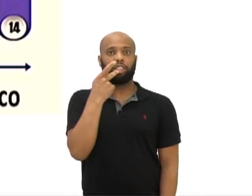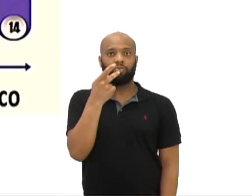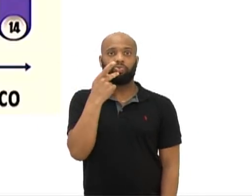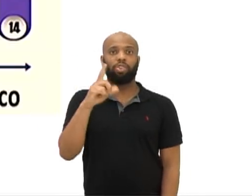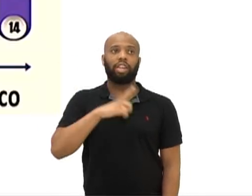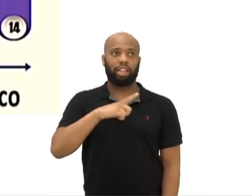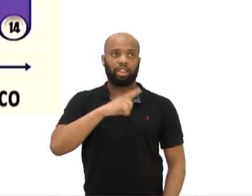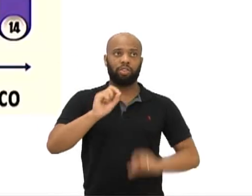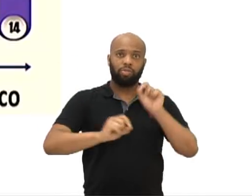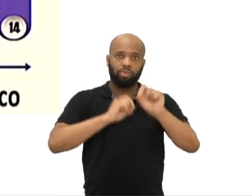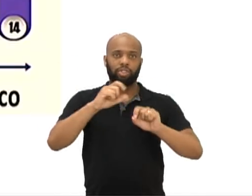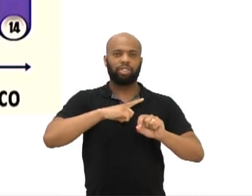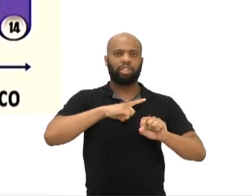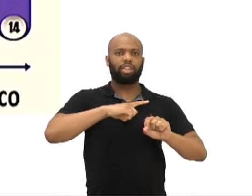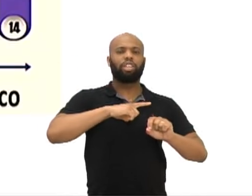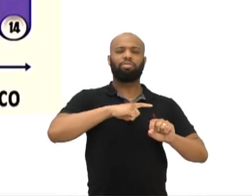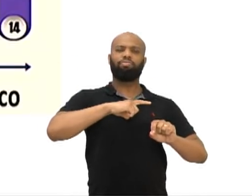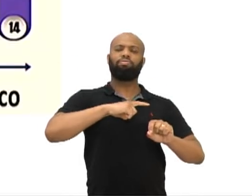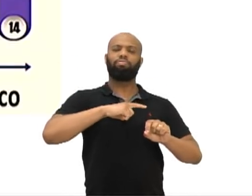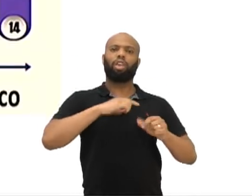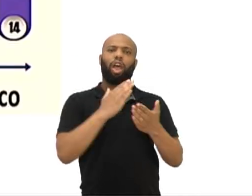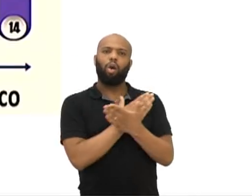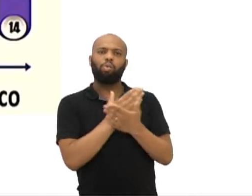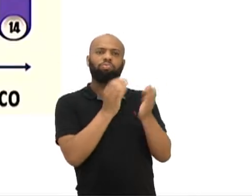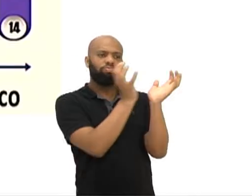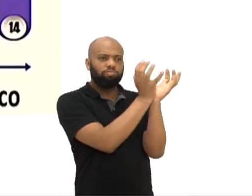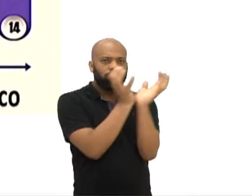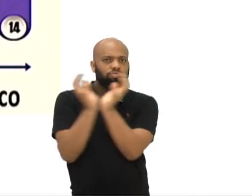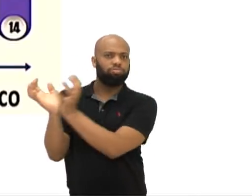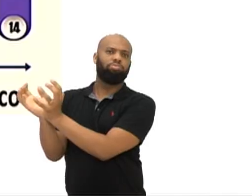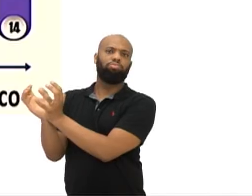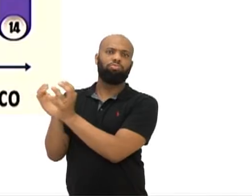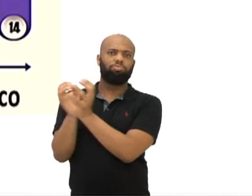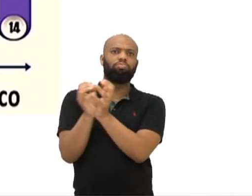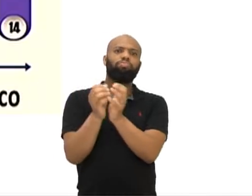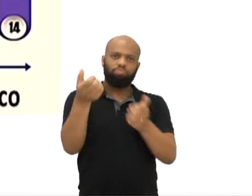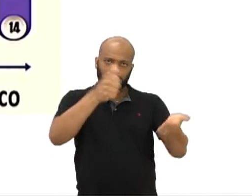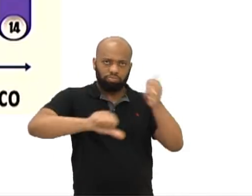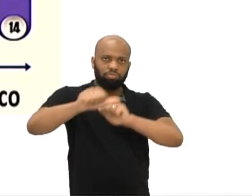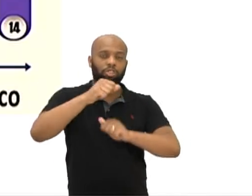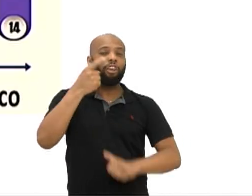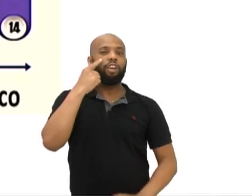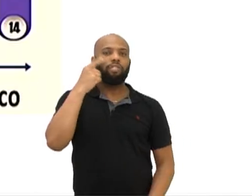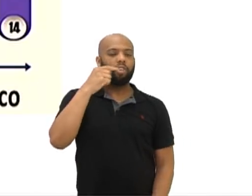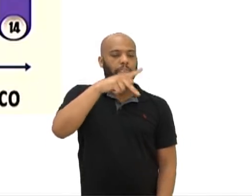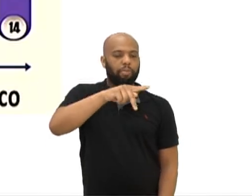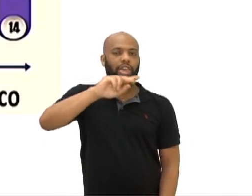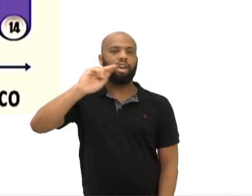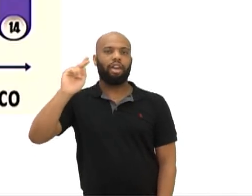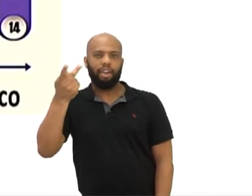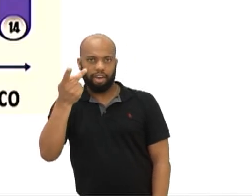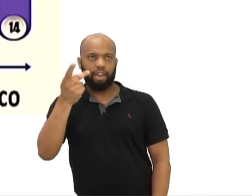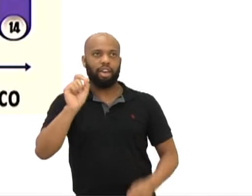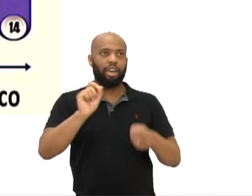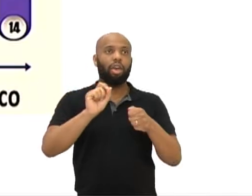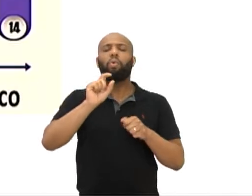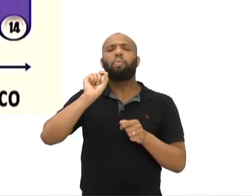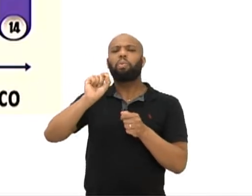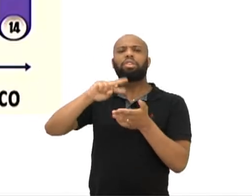uma escala das substâncias, agora sim, né? Uma escala que mede o pH, que é o